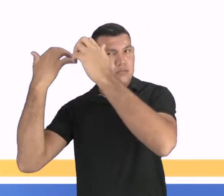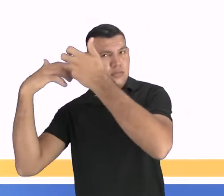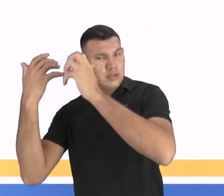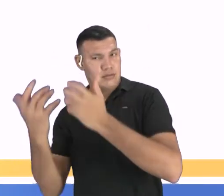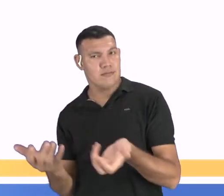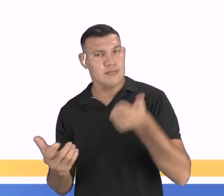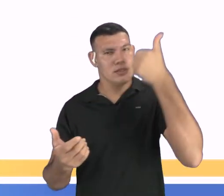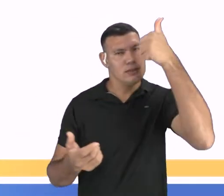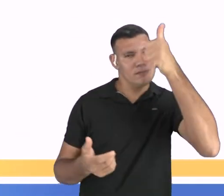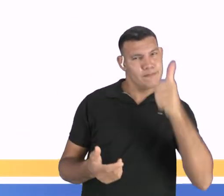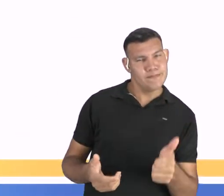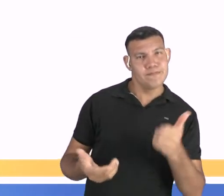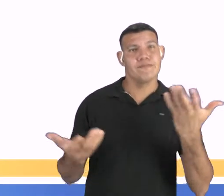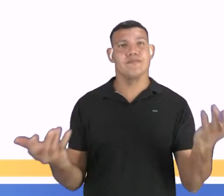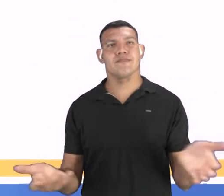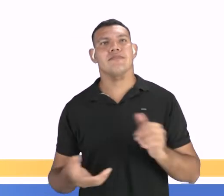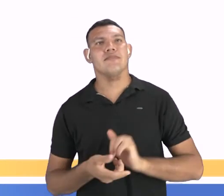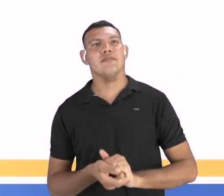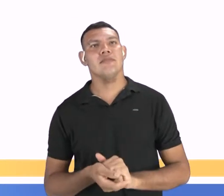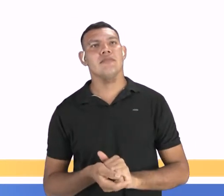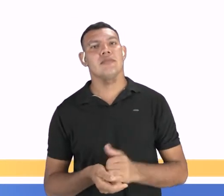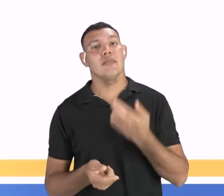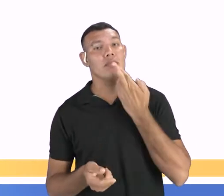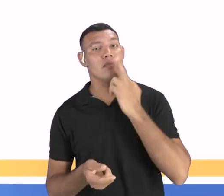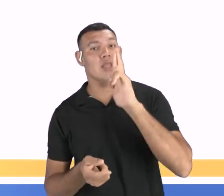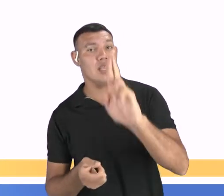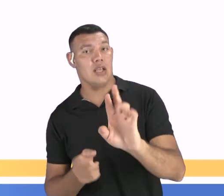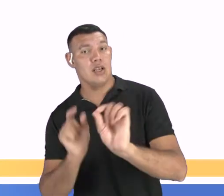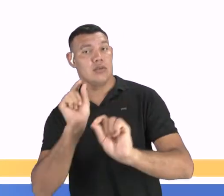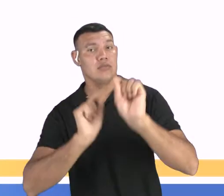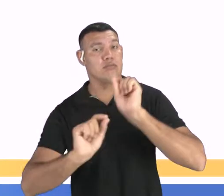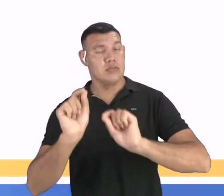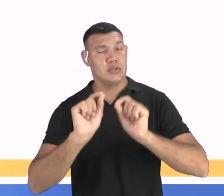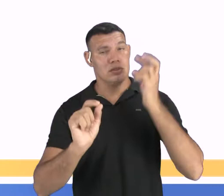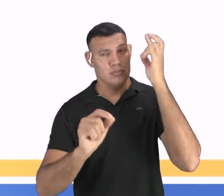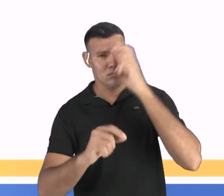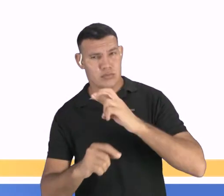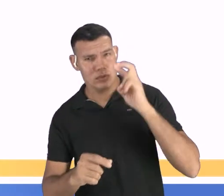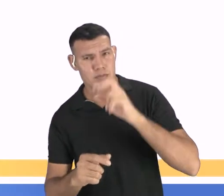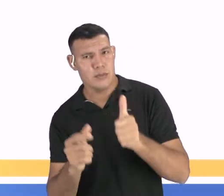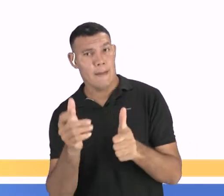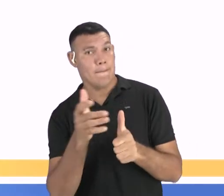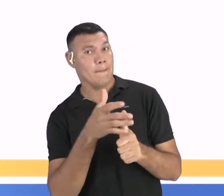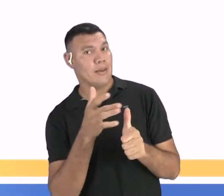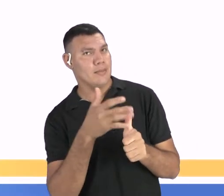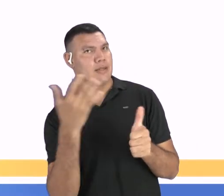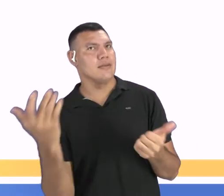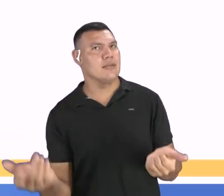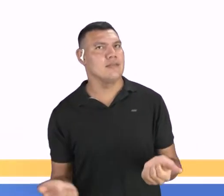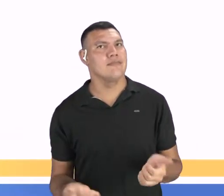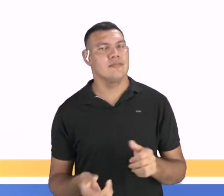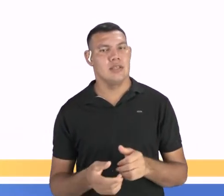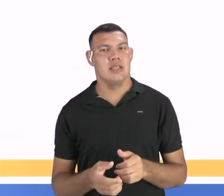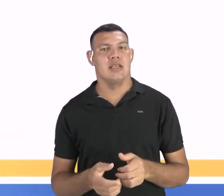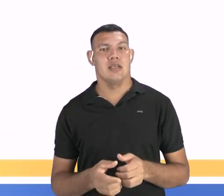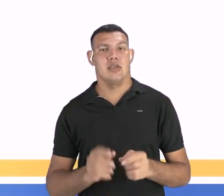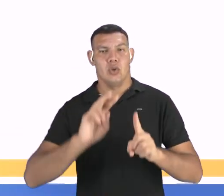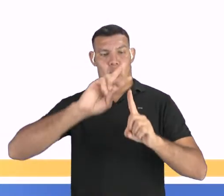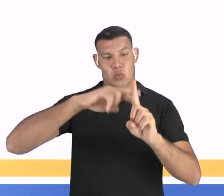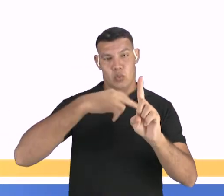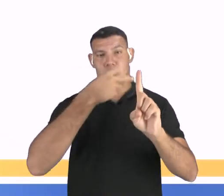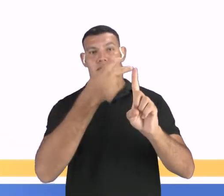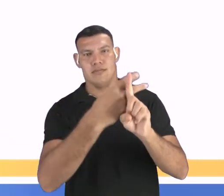análise. Então, nossa resolução deve observar inicialmente que, se eu dobrar a